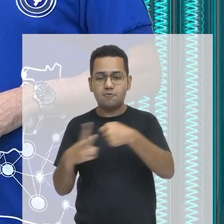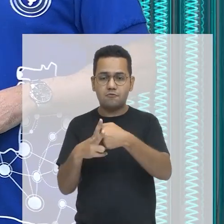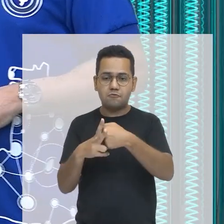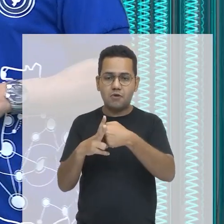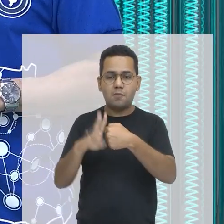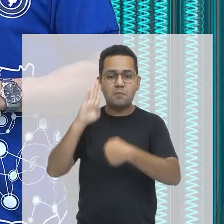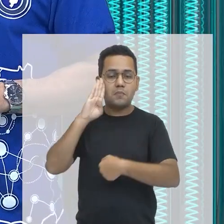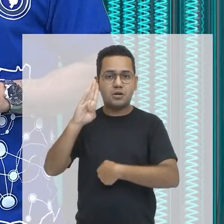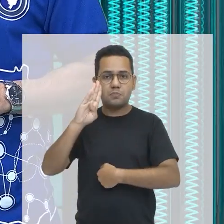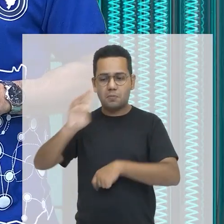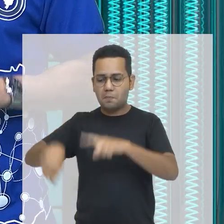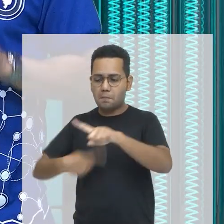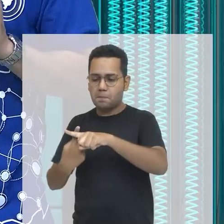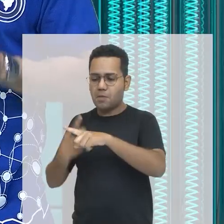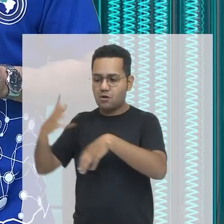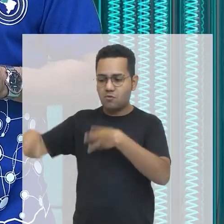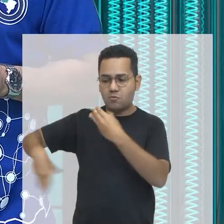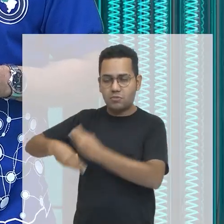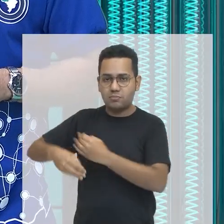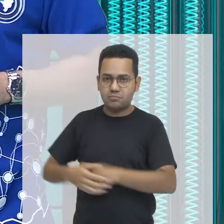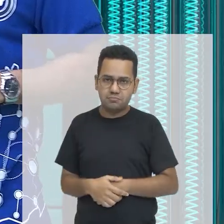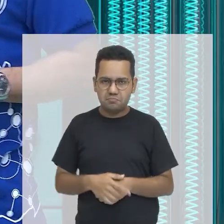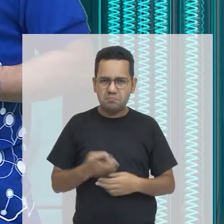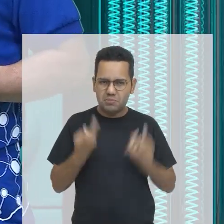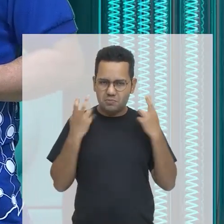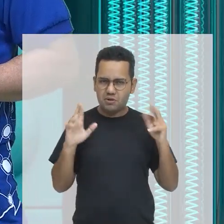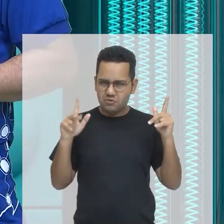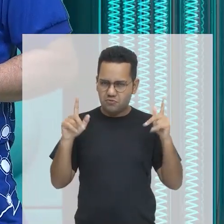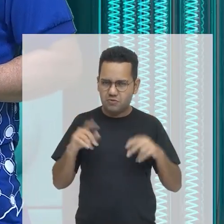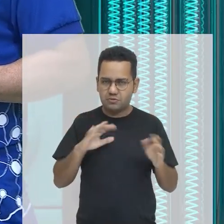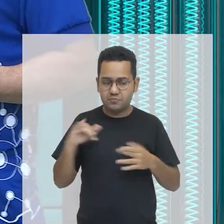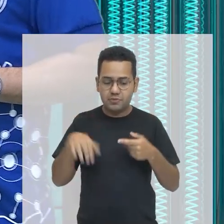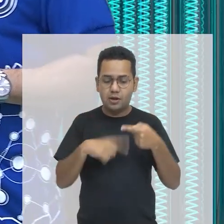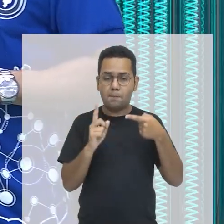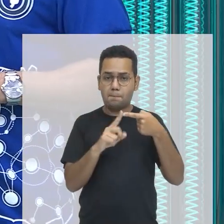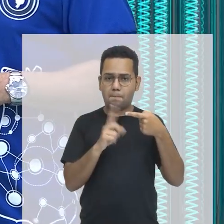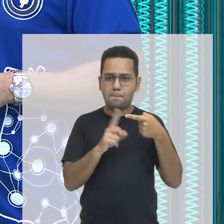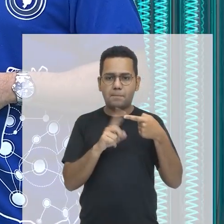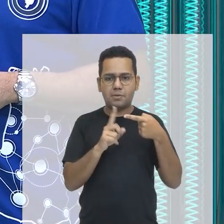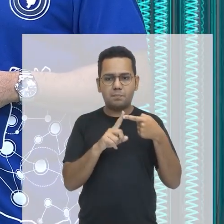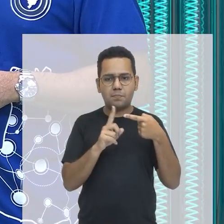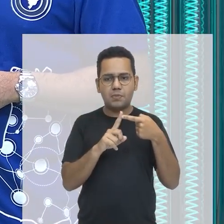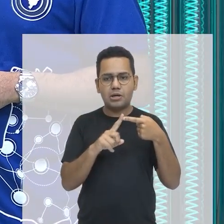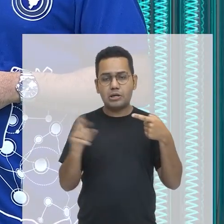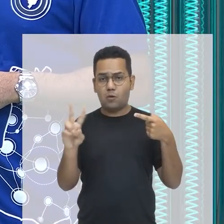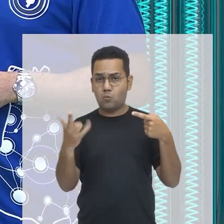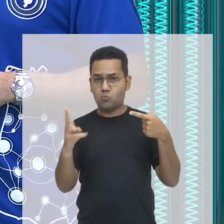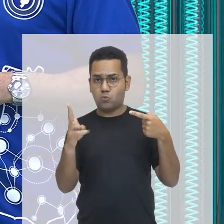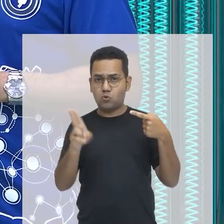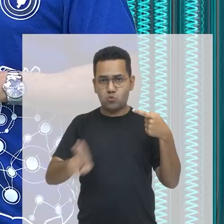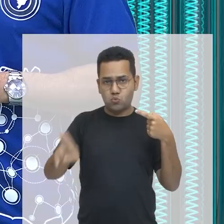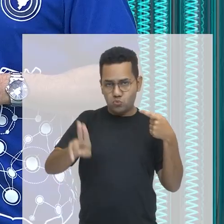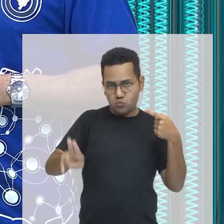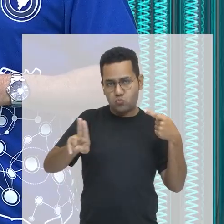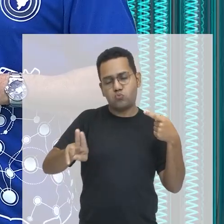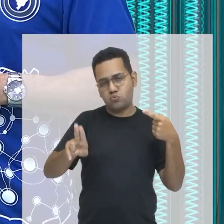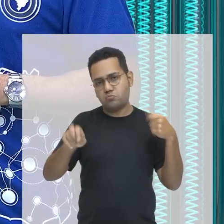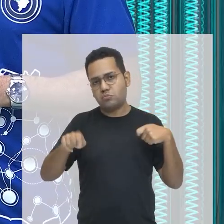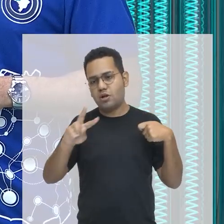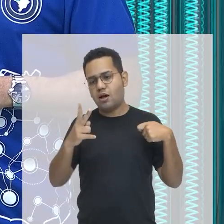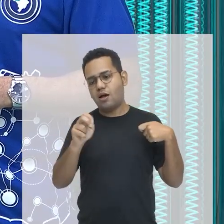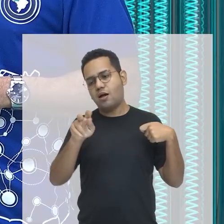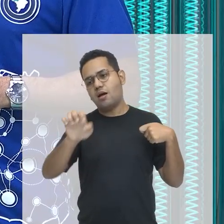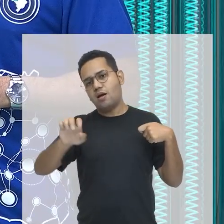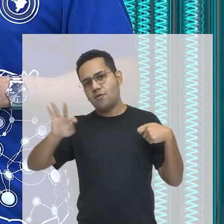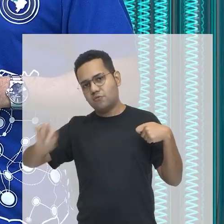e aí o complemento e o question mark. Perceberam a diferença? Na primeira eu tenho um semimodal, cuja